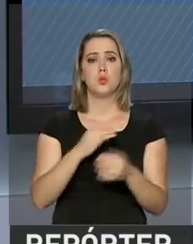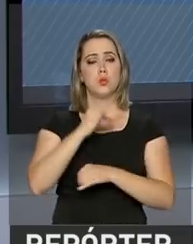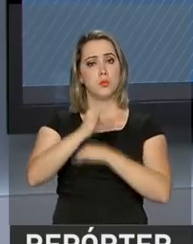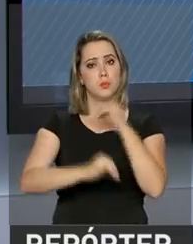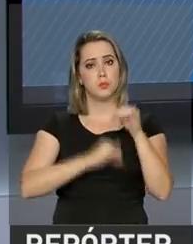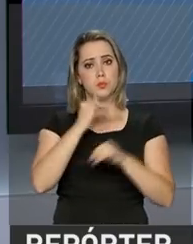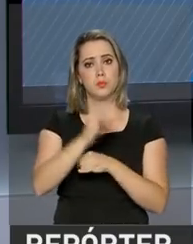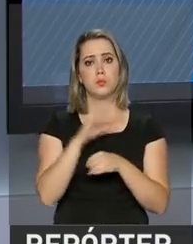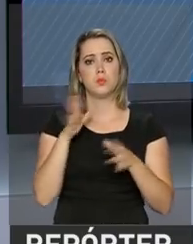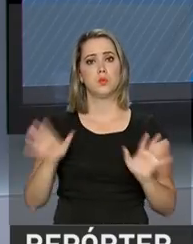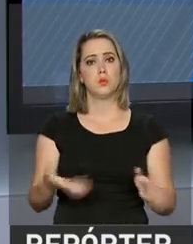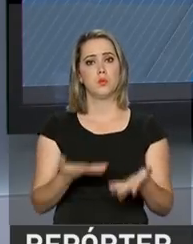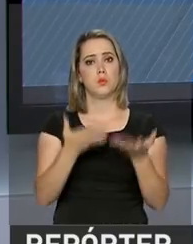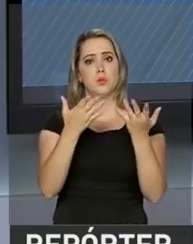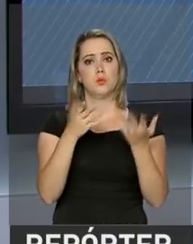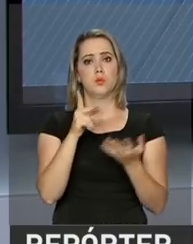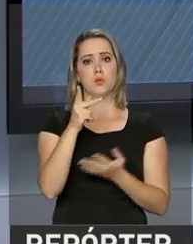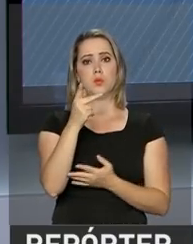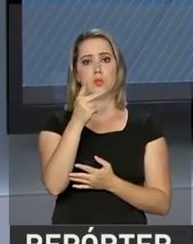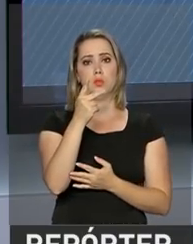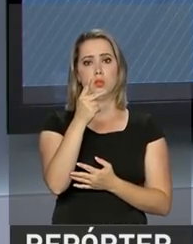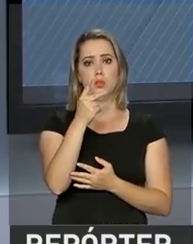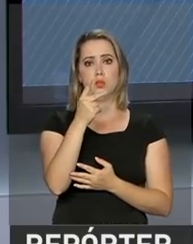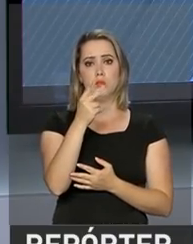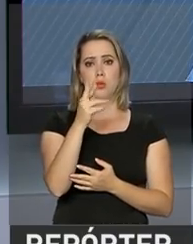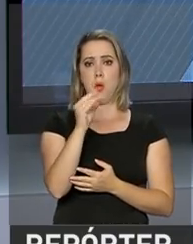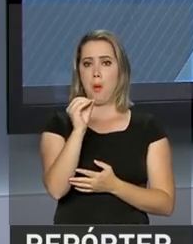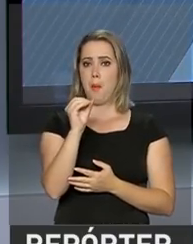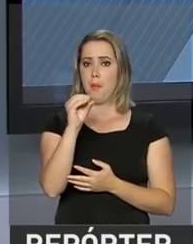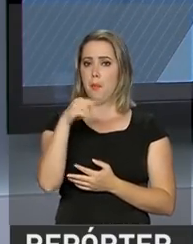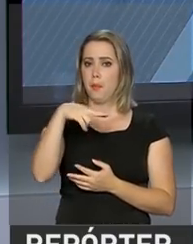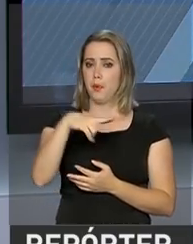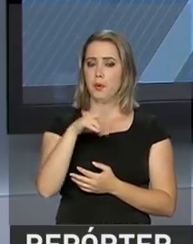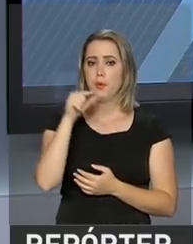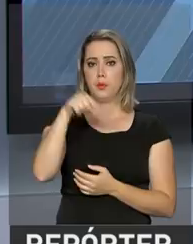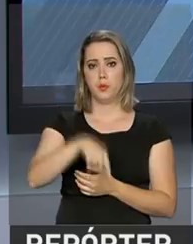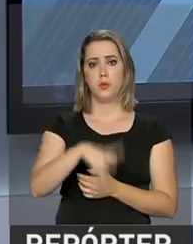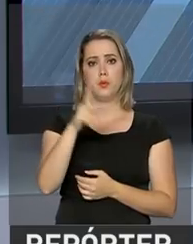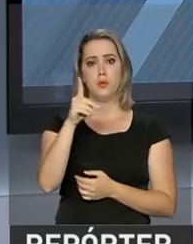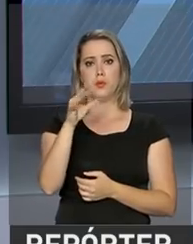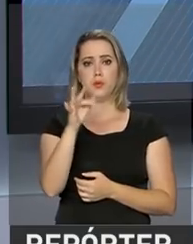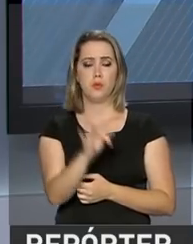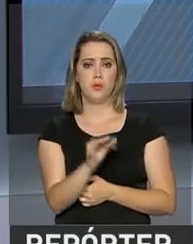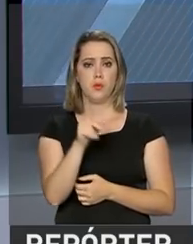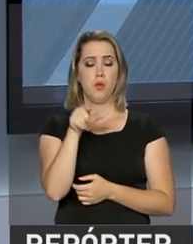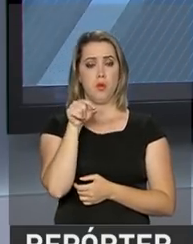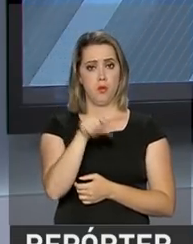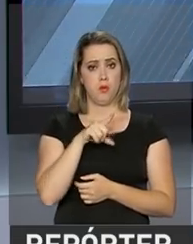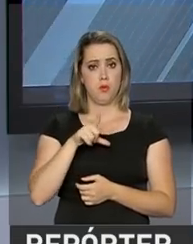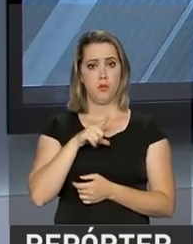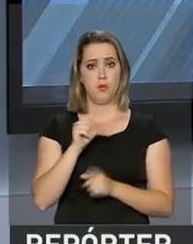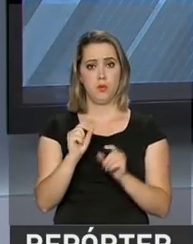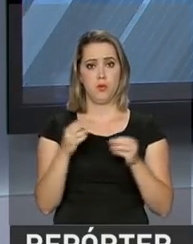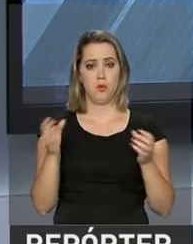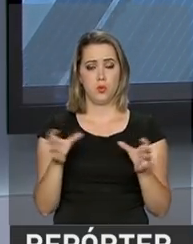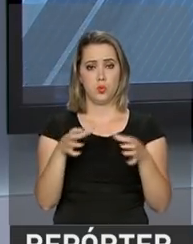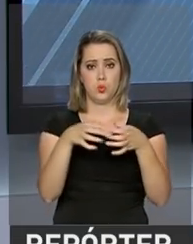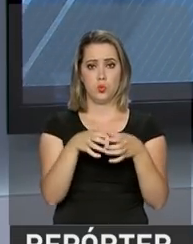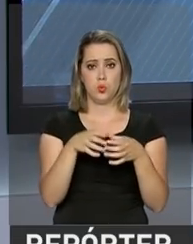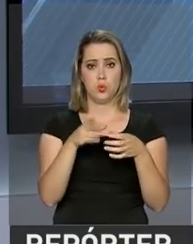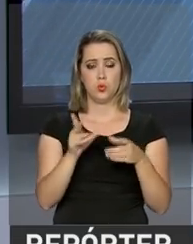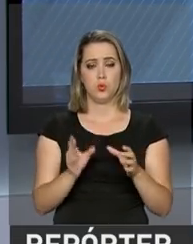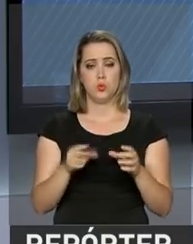online promovido pelo instituto de defesa do consumidor aqui no distrito federal o procon ea secretaria nacional